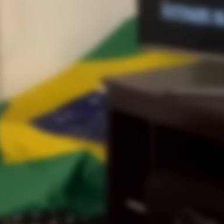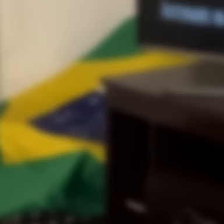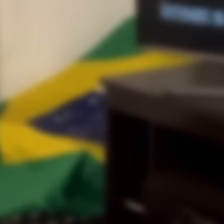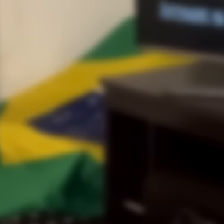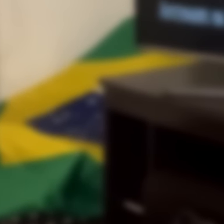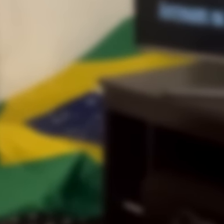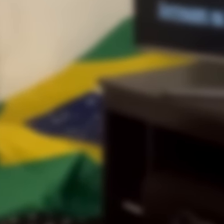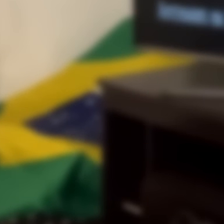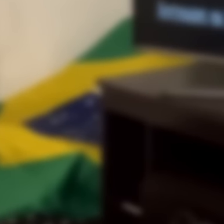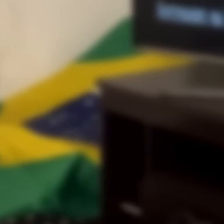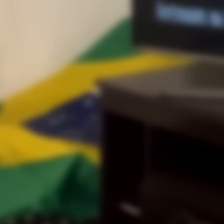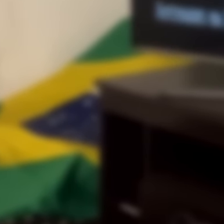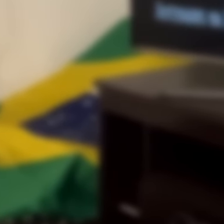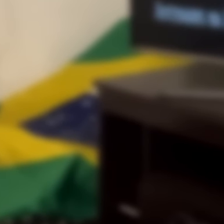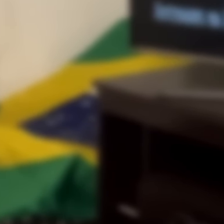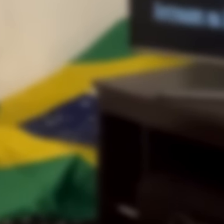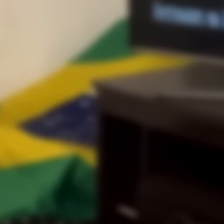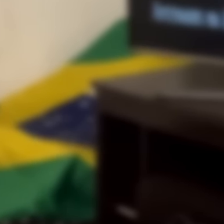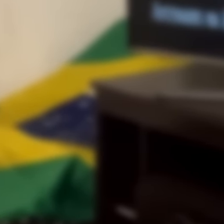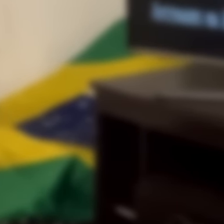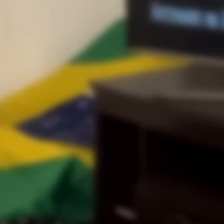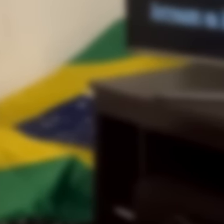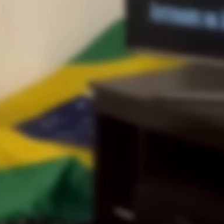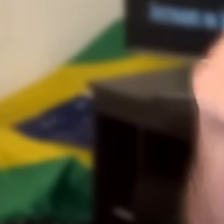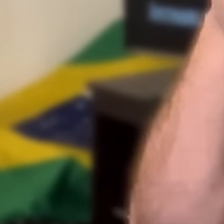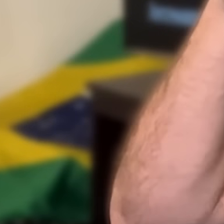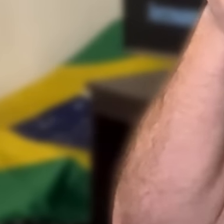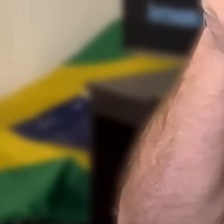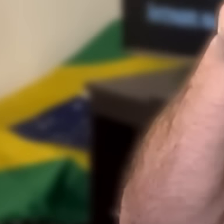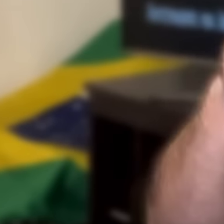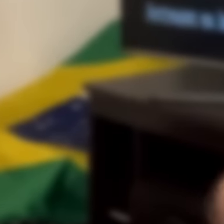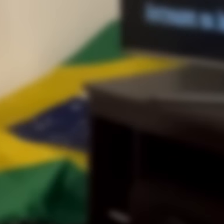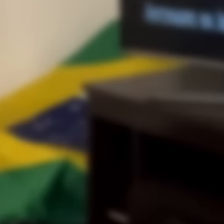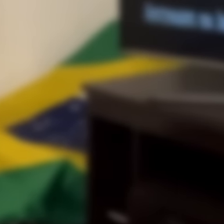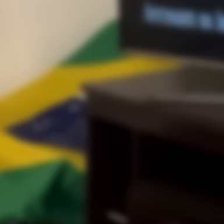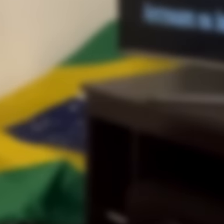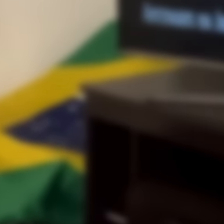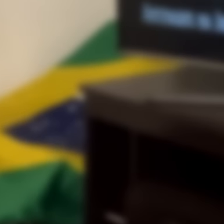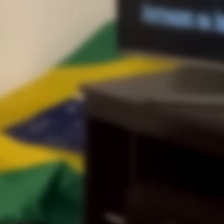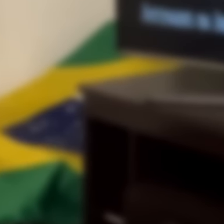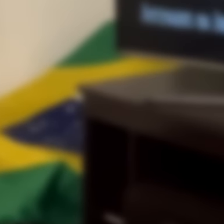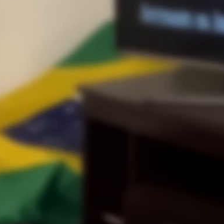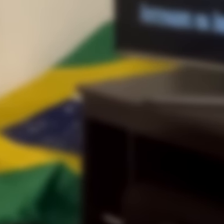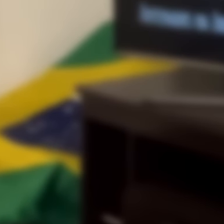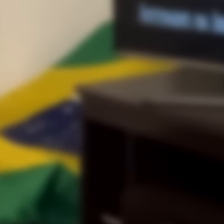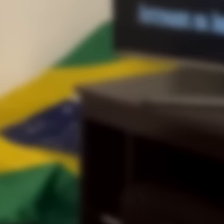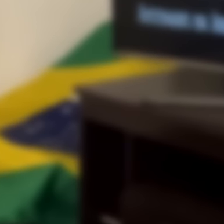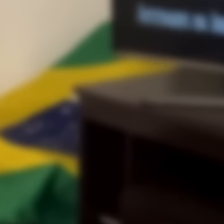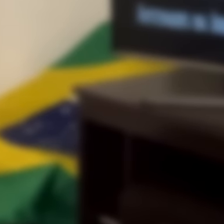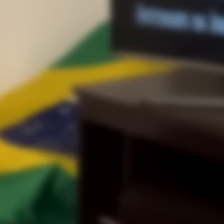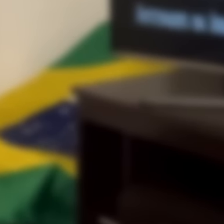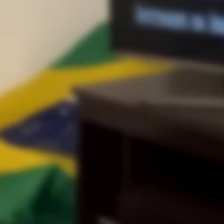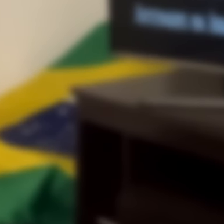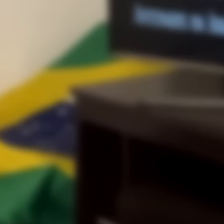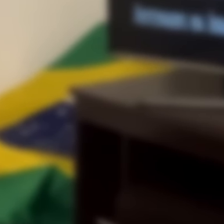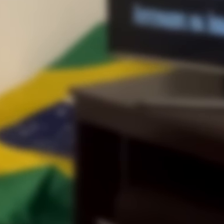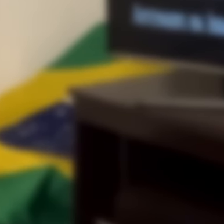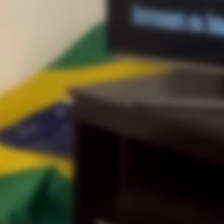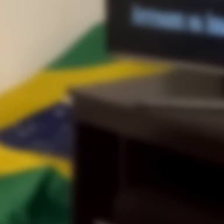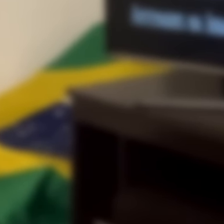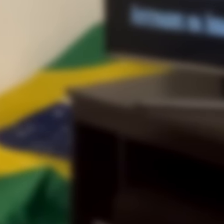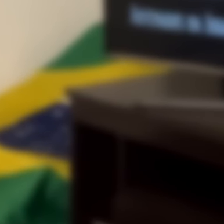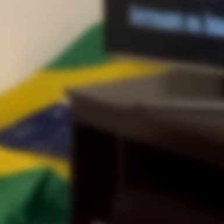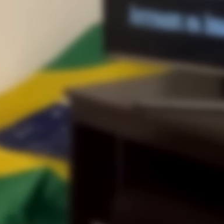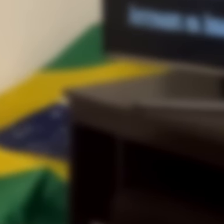À medida que vocês forem assistindo esse vídeo aqui, eu quero que vocês comentem aqui embaixo, por favor, respondendo o seguinte: se vale ou